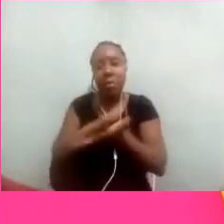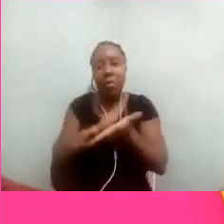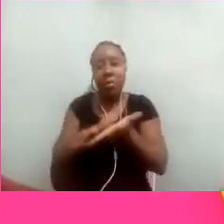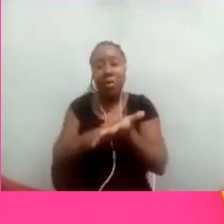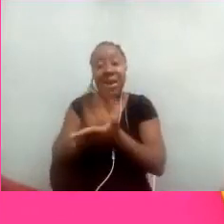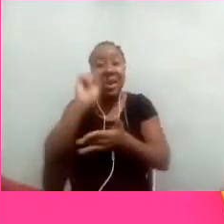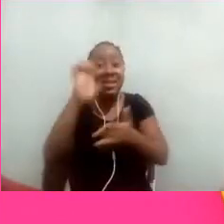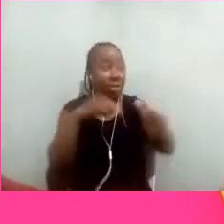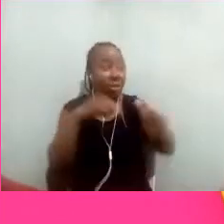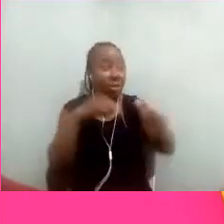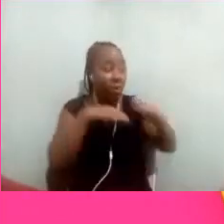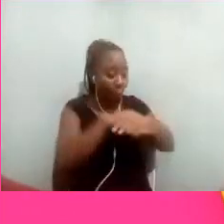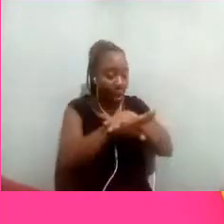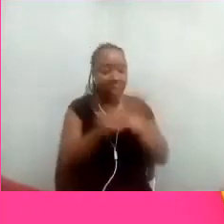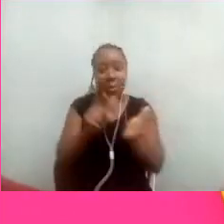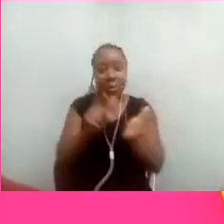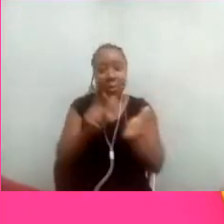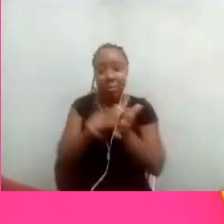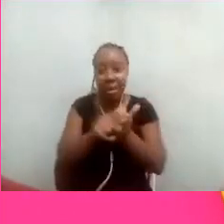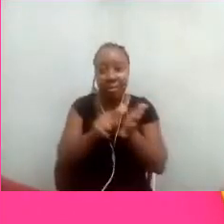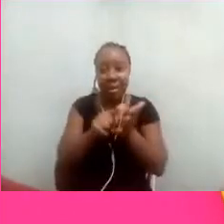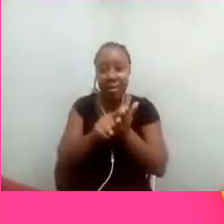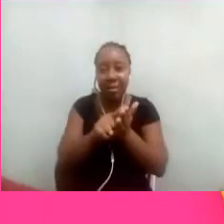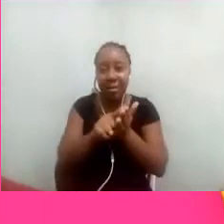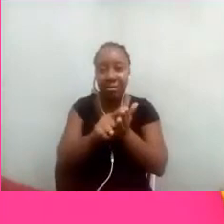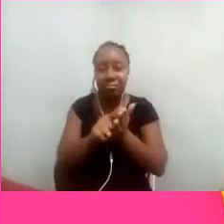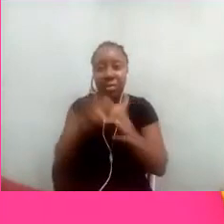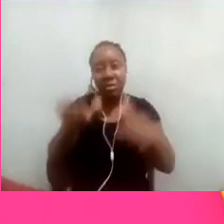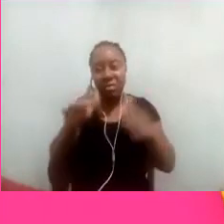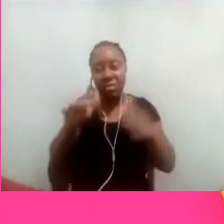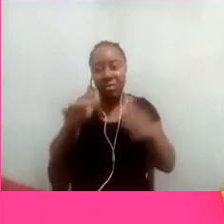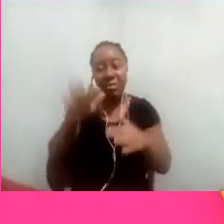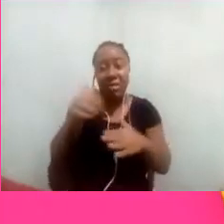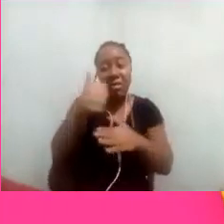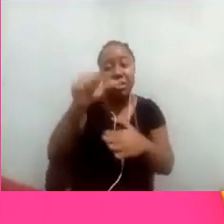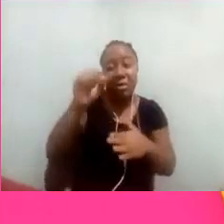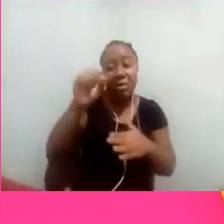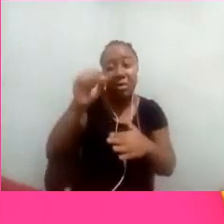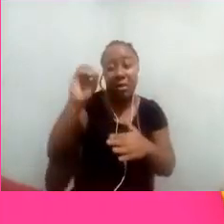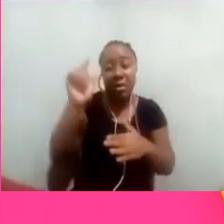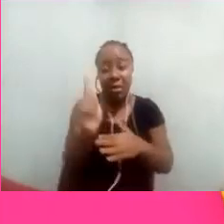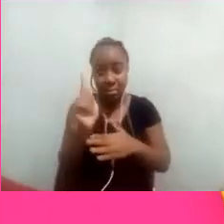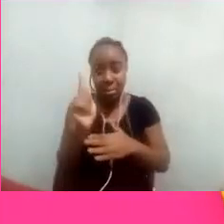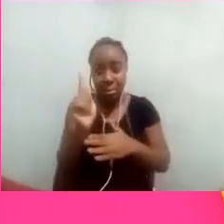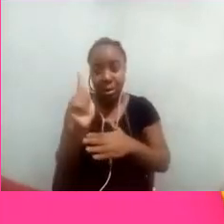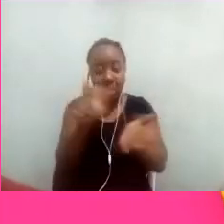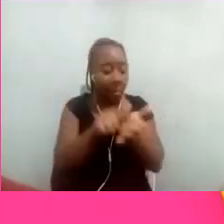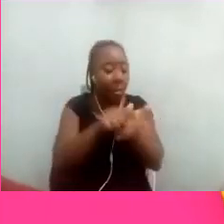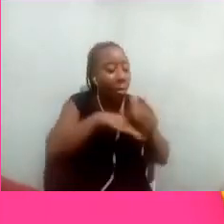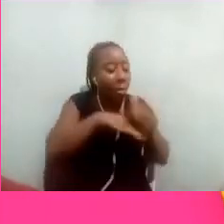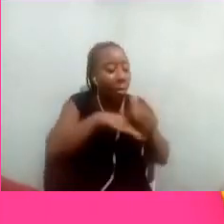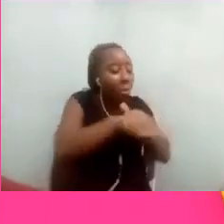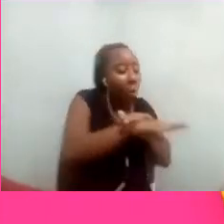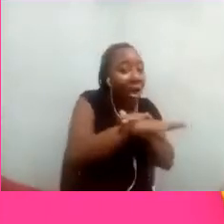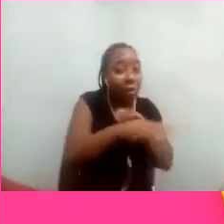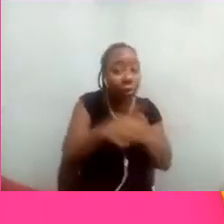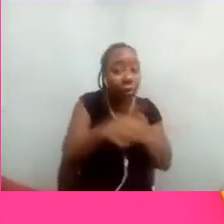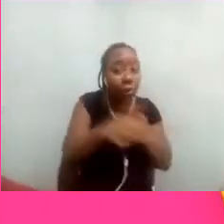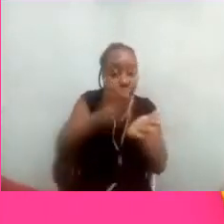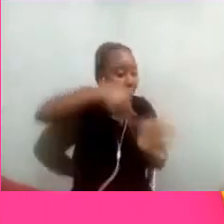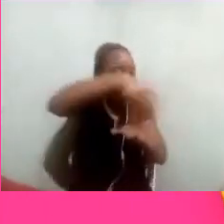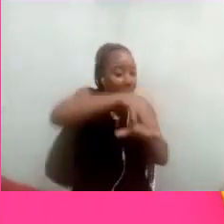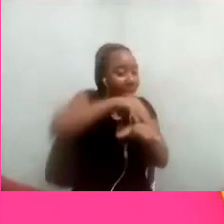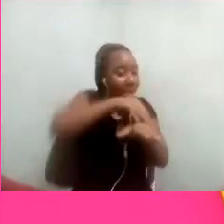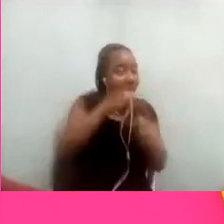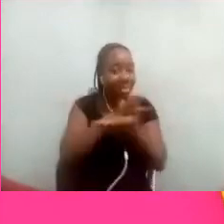esse papel, mesmo numa gramatura de 180 gramas, ele vai amolecer com o tempo, se ele estiver só